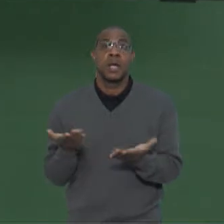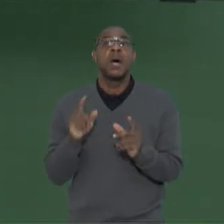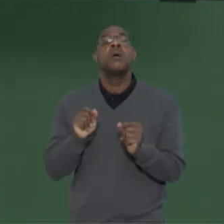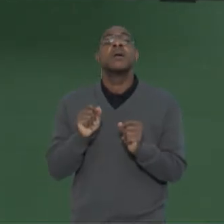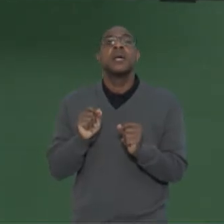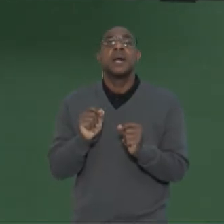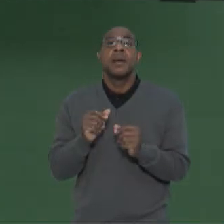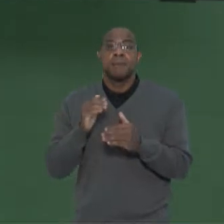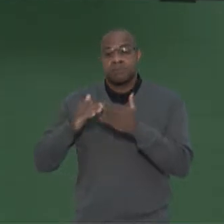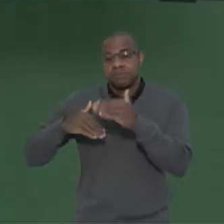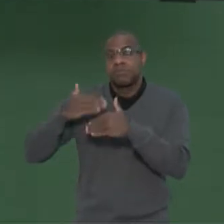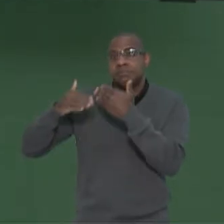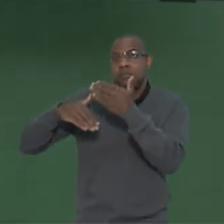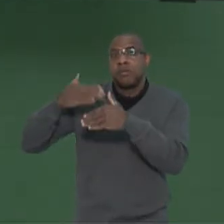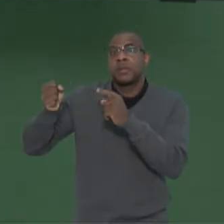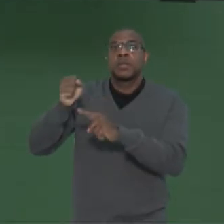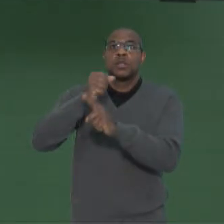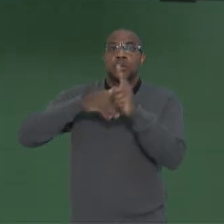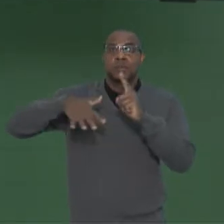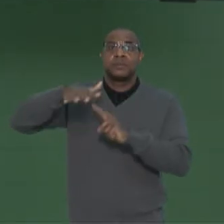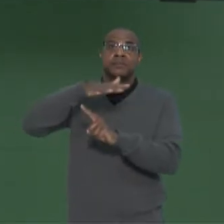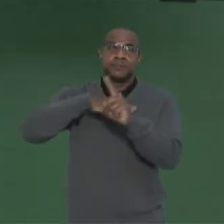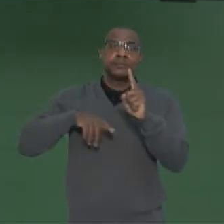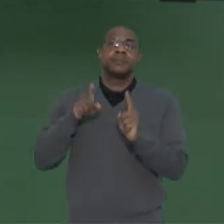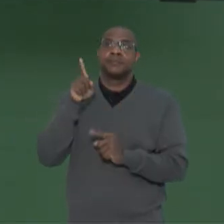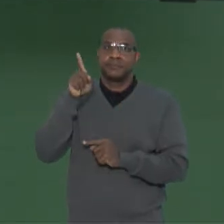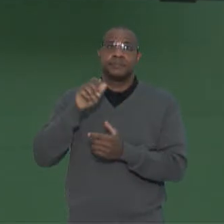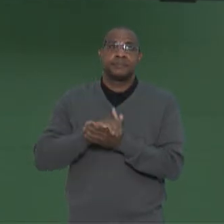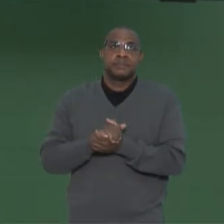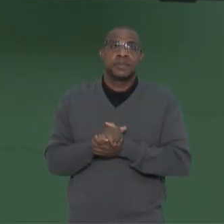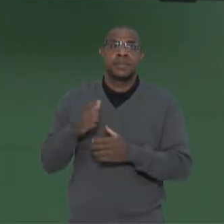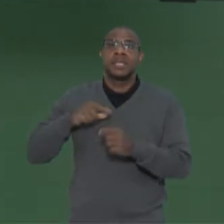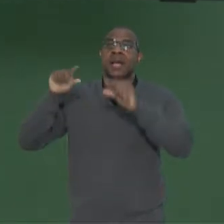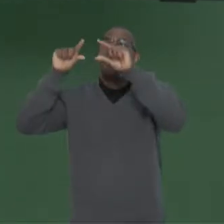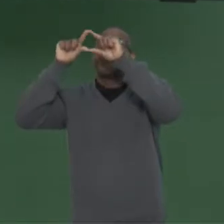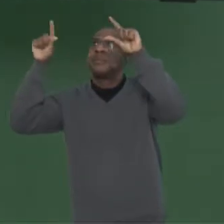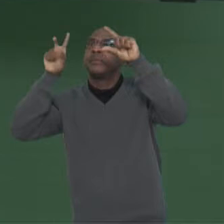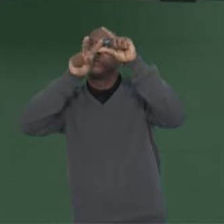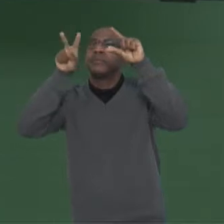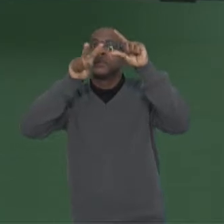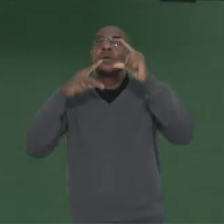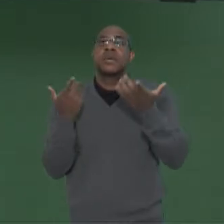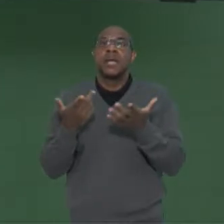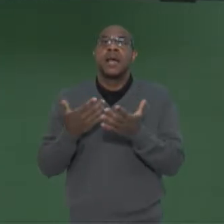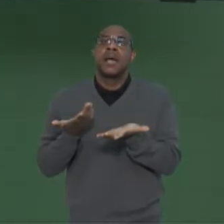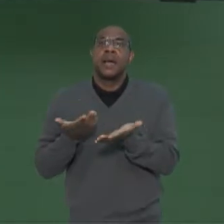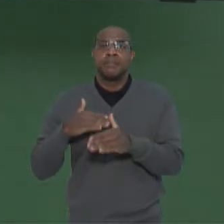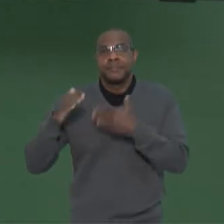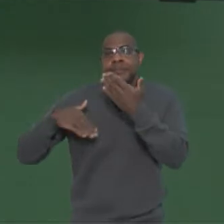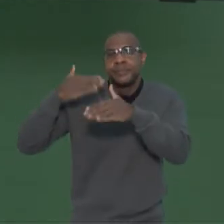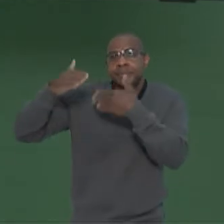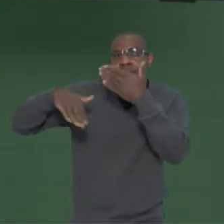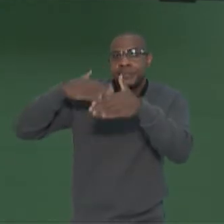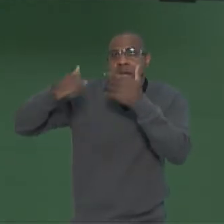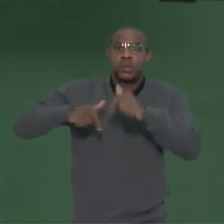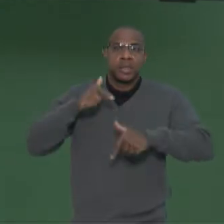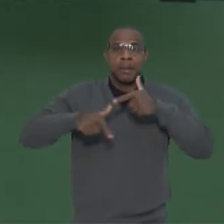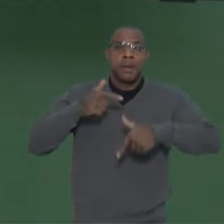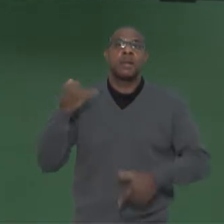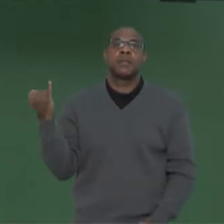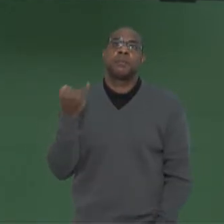desenvolvimento social. Quando fala, inclusive, aqui, né, historicamente, ha desempenhado um papel importante em todas